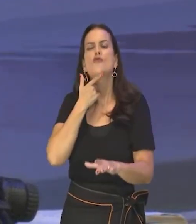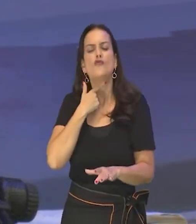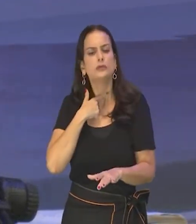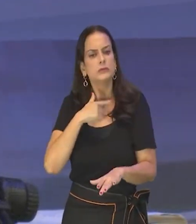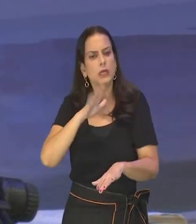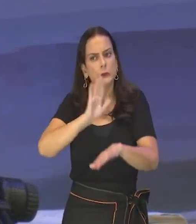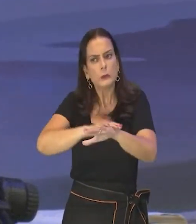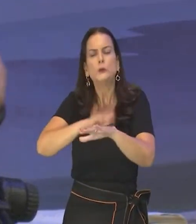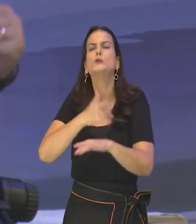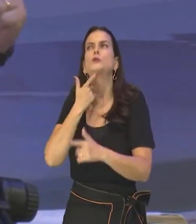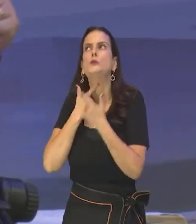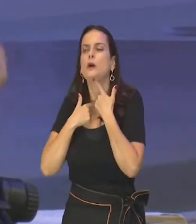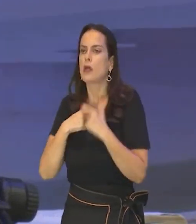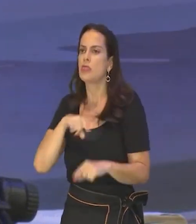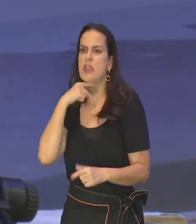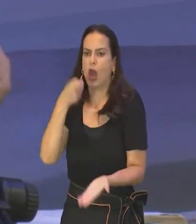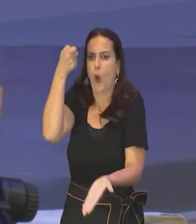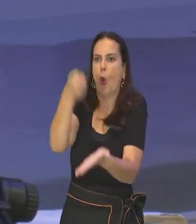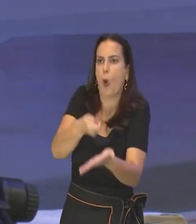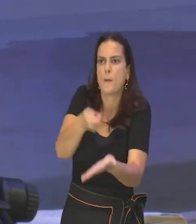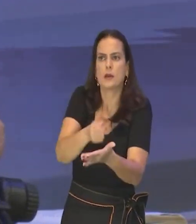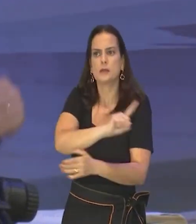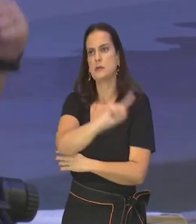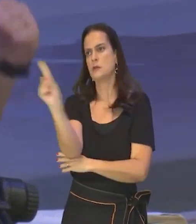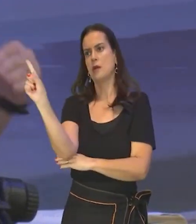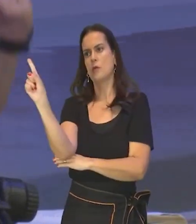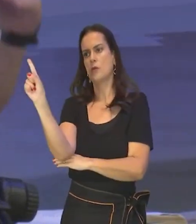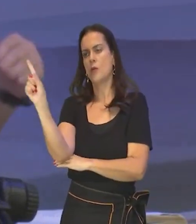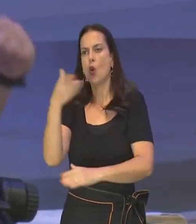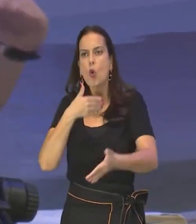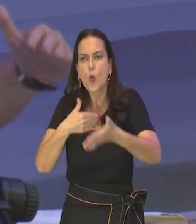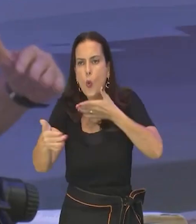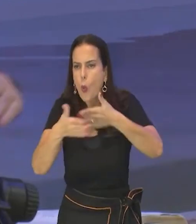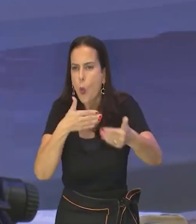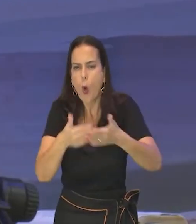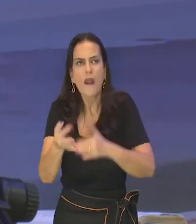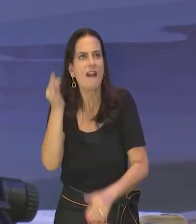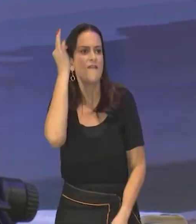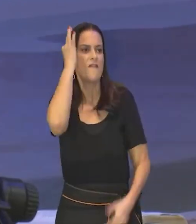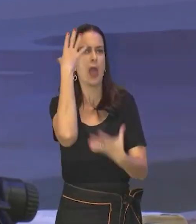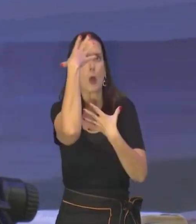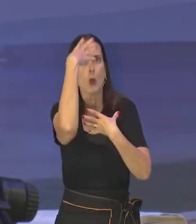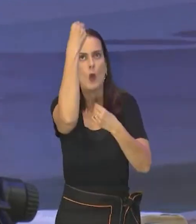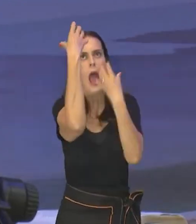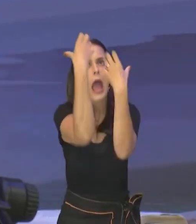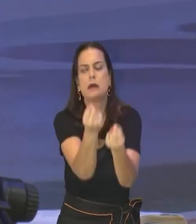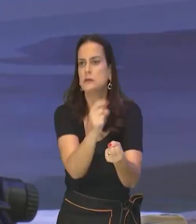com muito desejo. Ninguém é obrigado a aceitar qualquer tipo de fé.